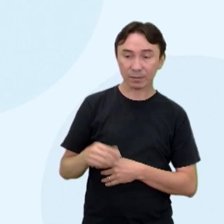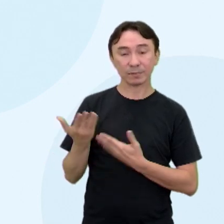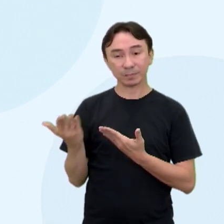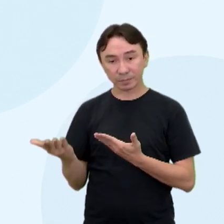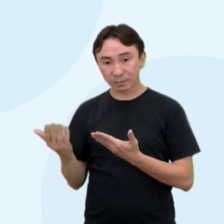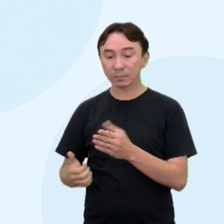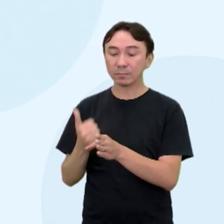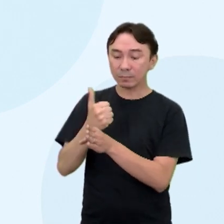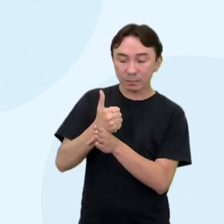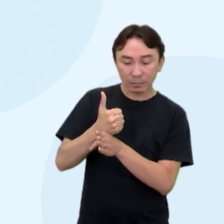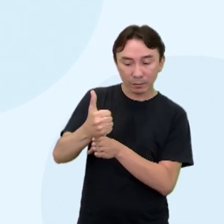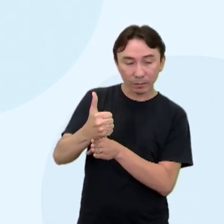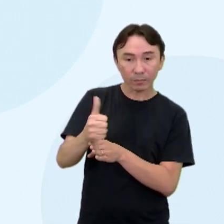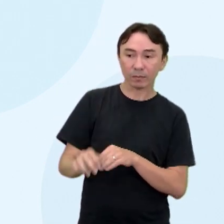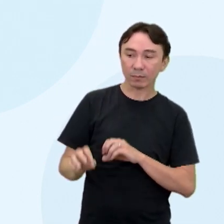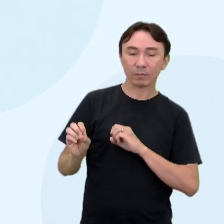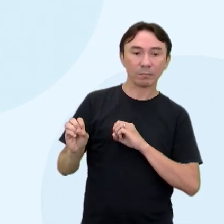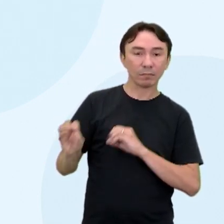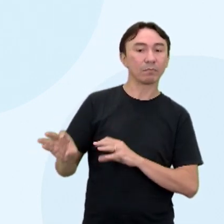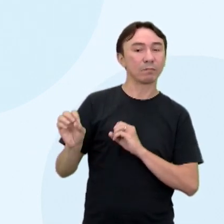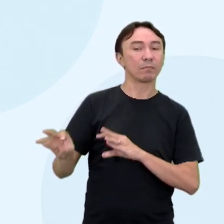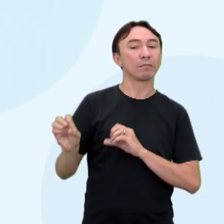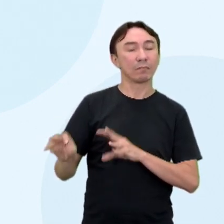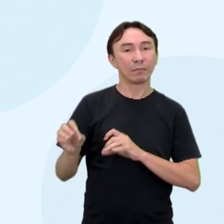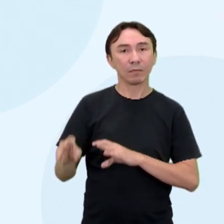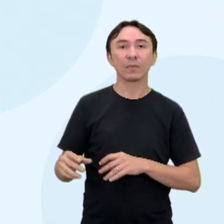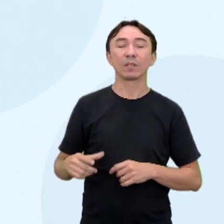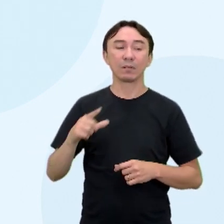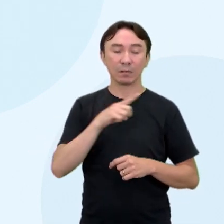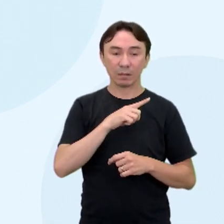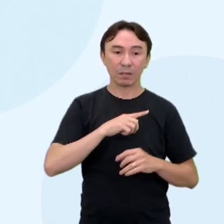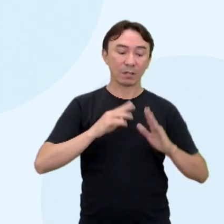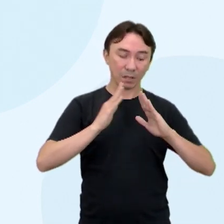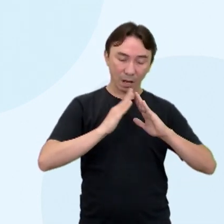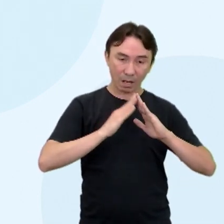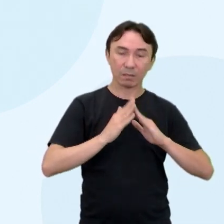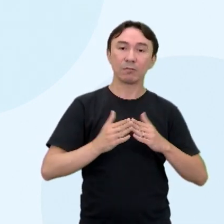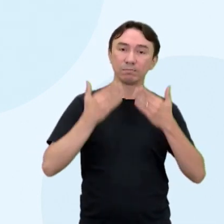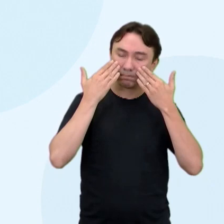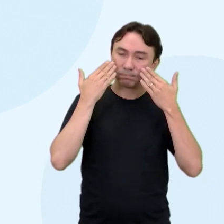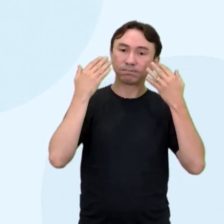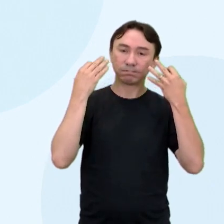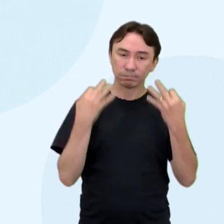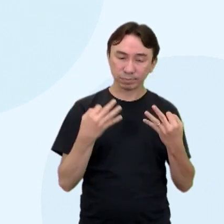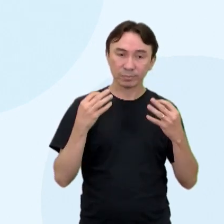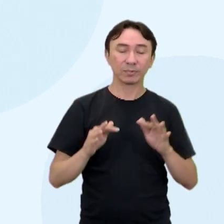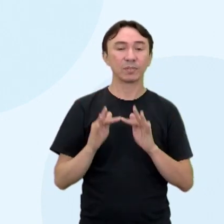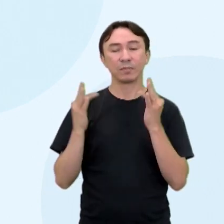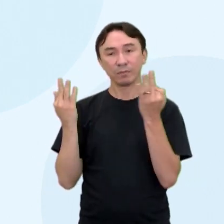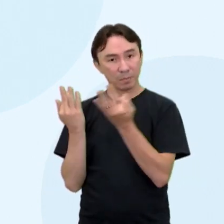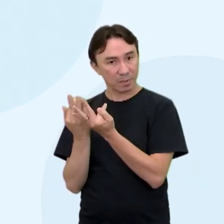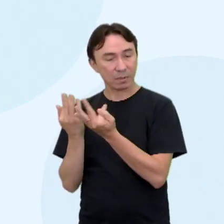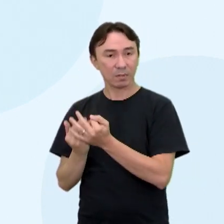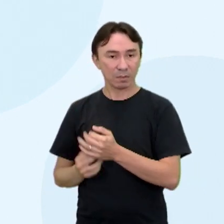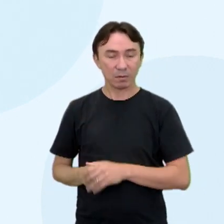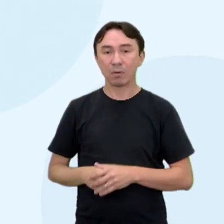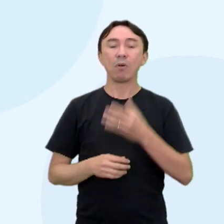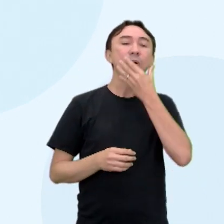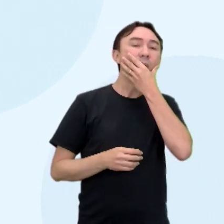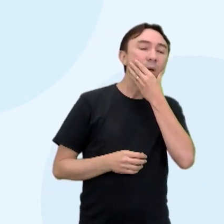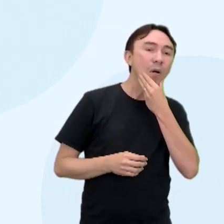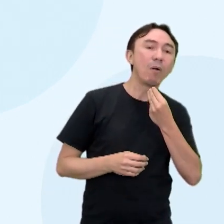da nação através do exemplo da casa, do lar e da família, né? E a função do homem é o desenvolvimento do progresso da